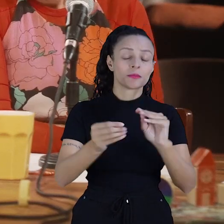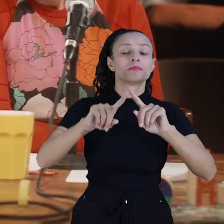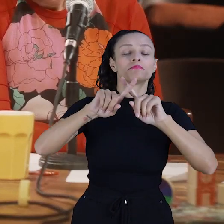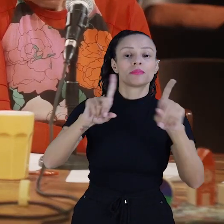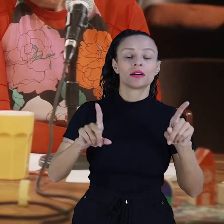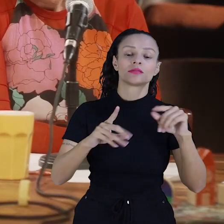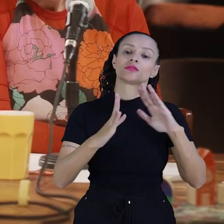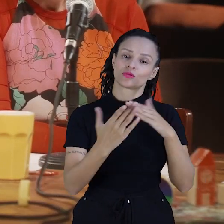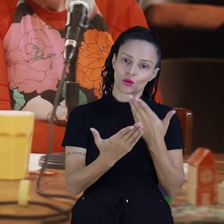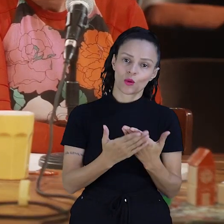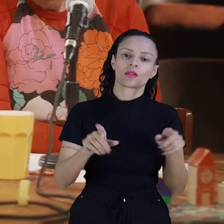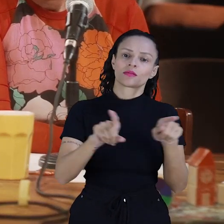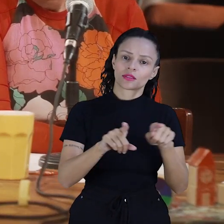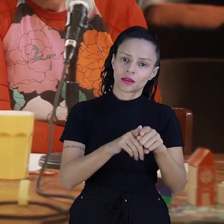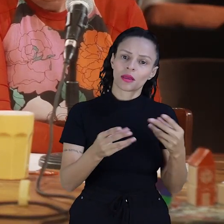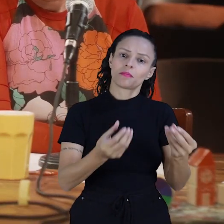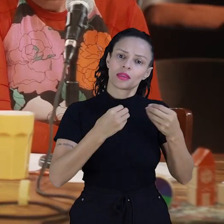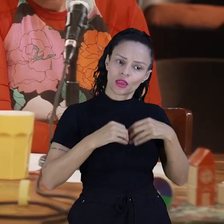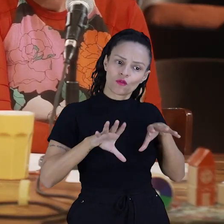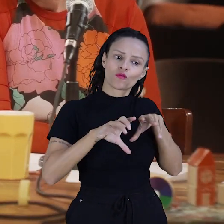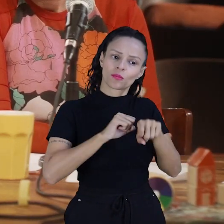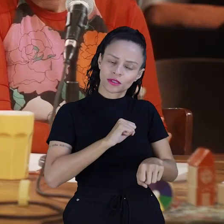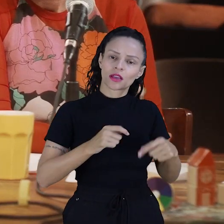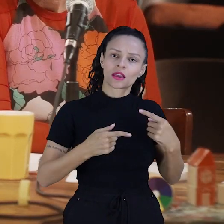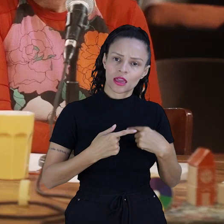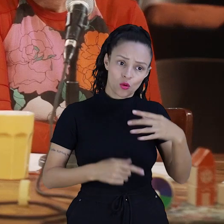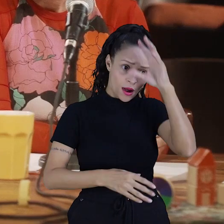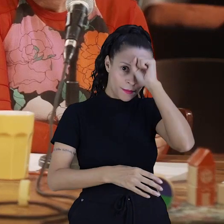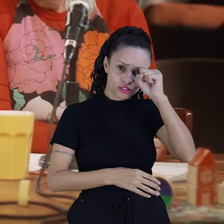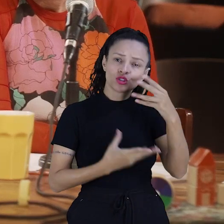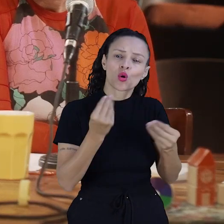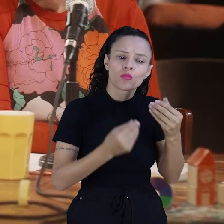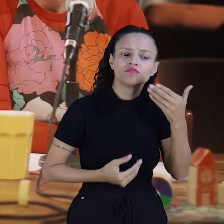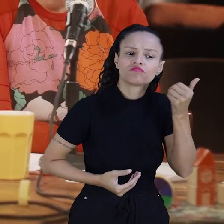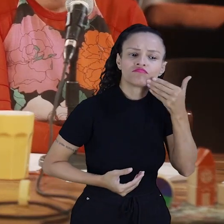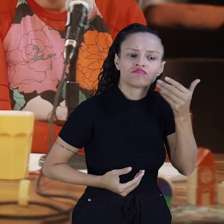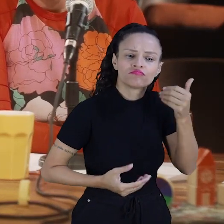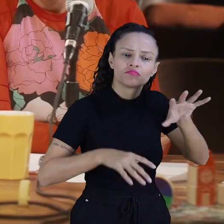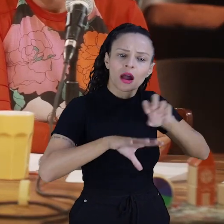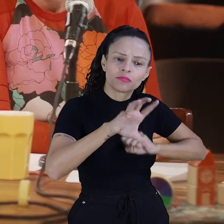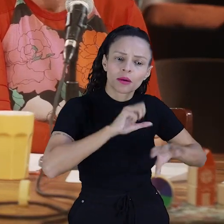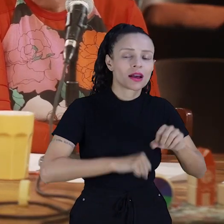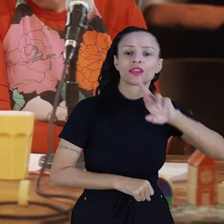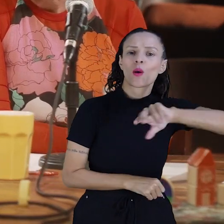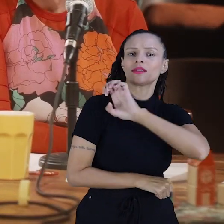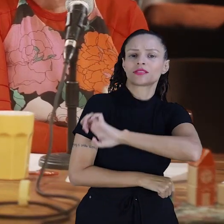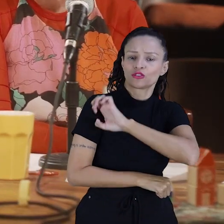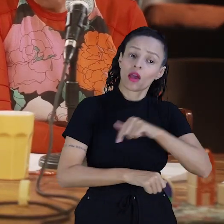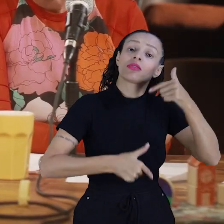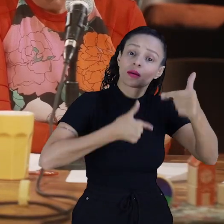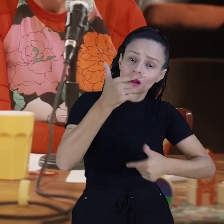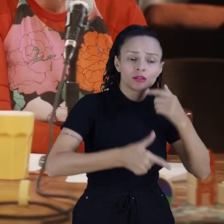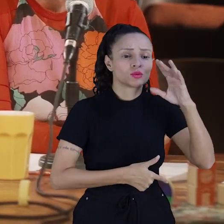escola e entender. Só que a escola também me formou um pouco. Eu aprendi o que eu sei de escola, eu aprendi dentro da escola. Que não